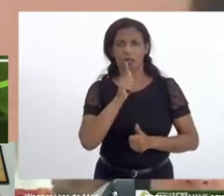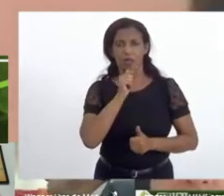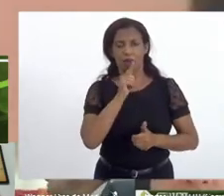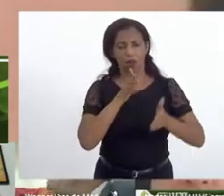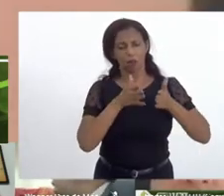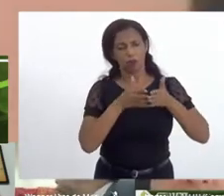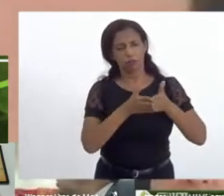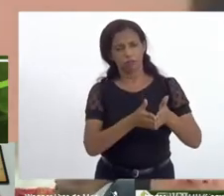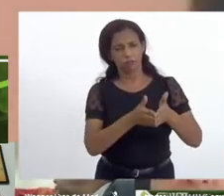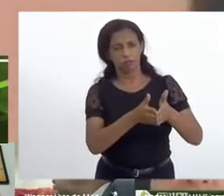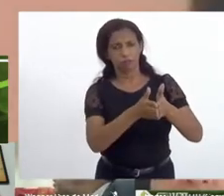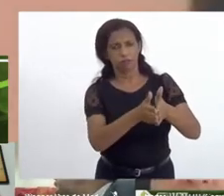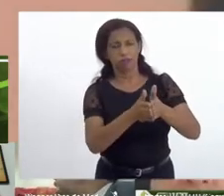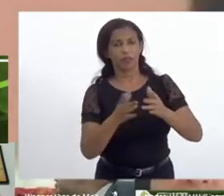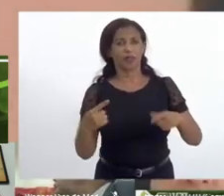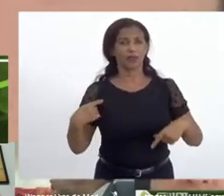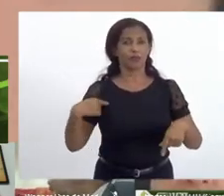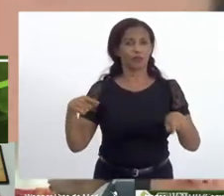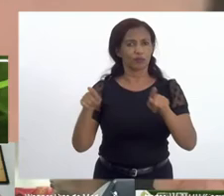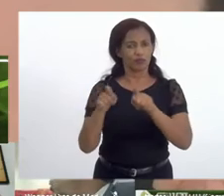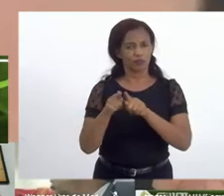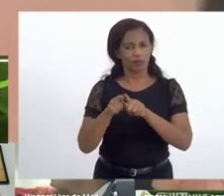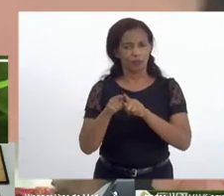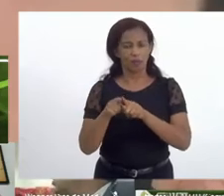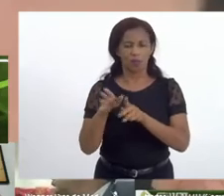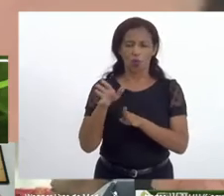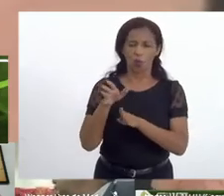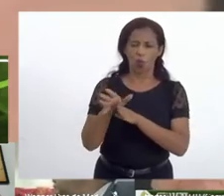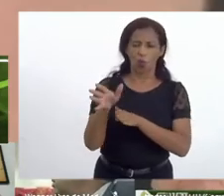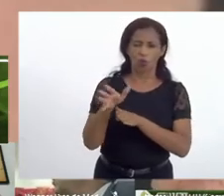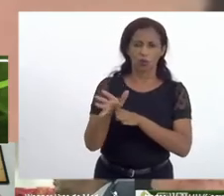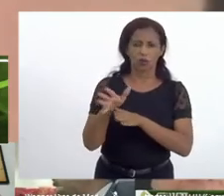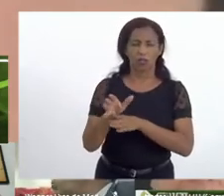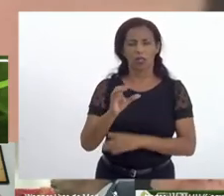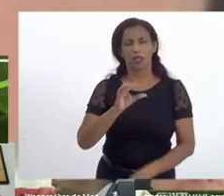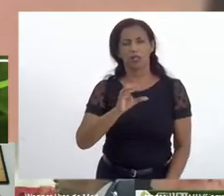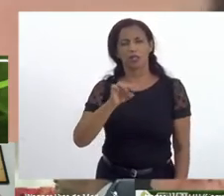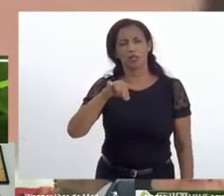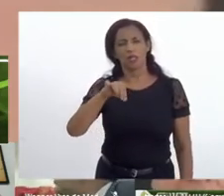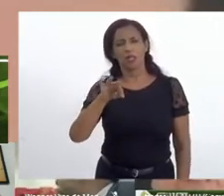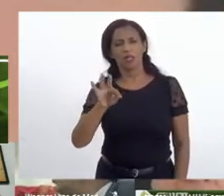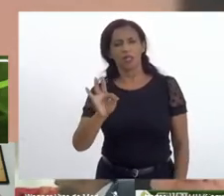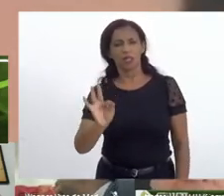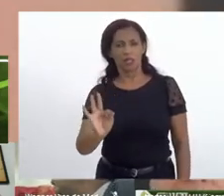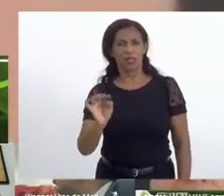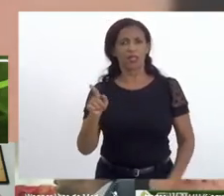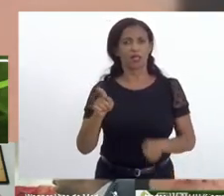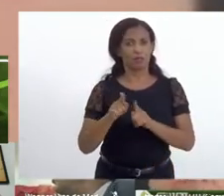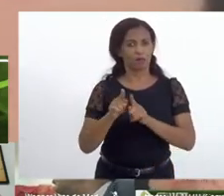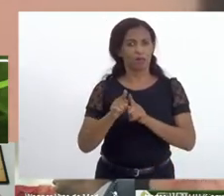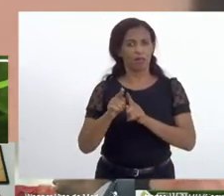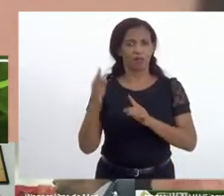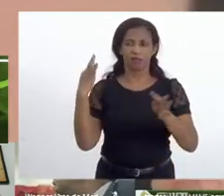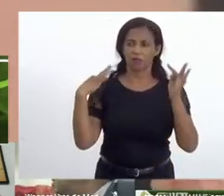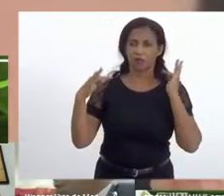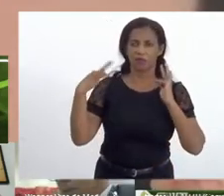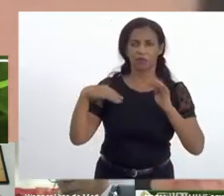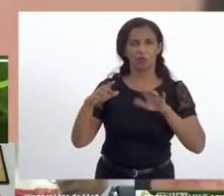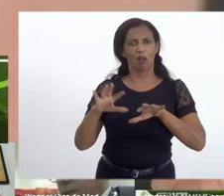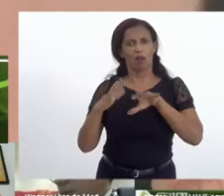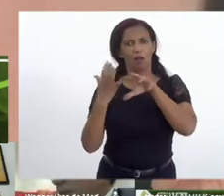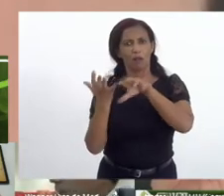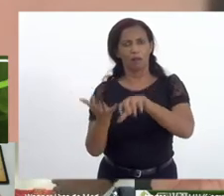aquaviário. Eu sou também conselheiro na CNT em Brasília, na Confederação Nacional de Transportes, e levei